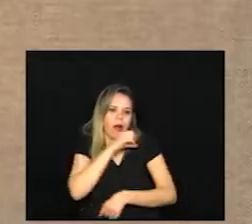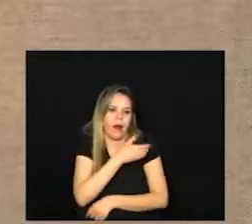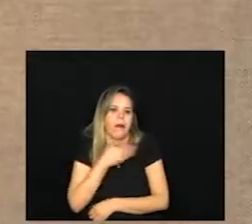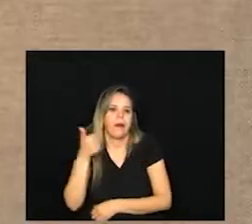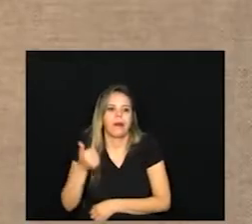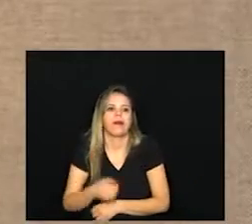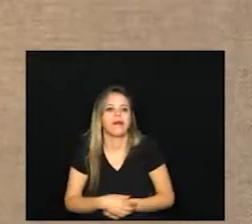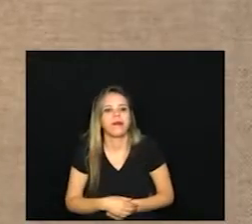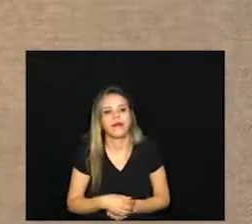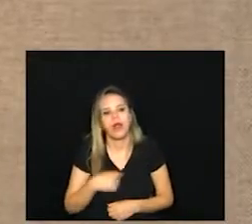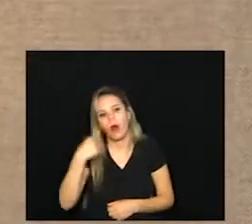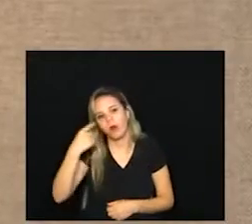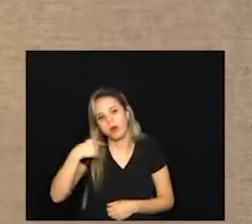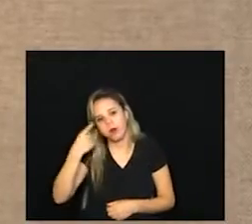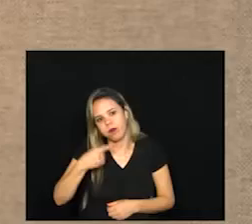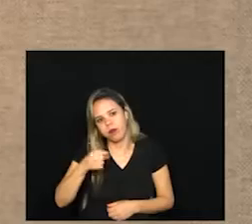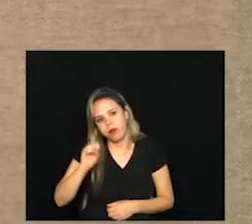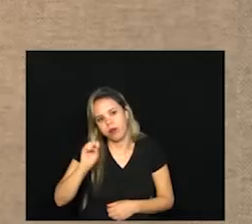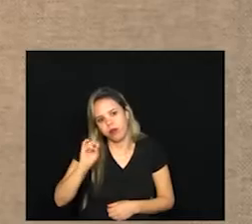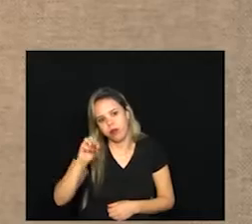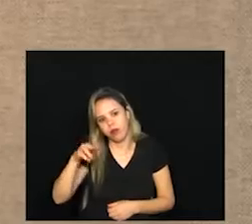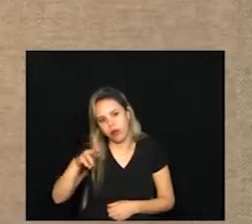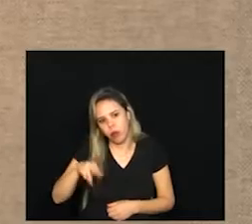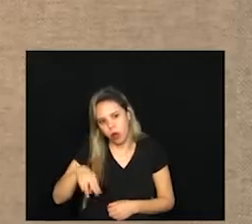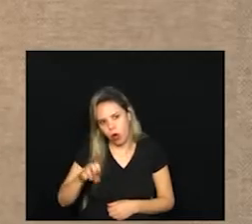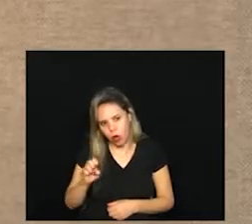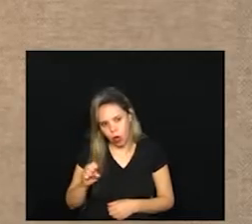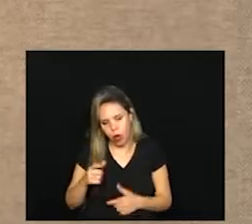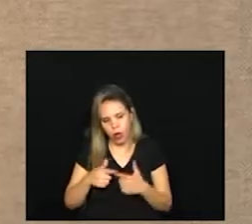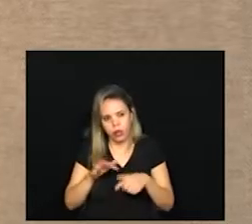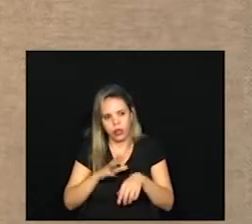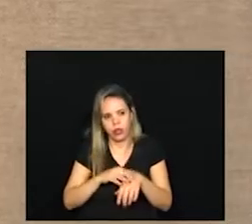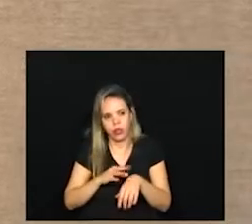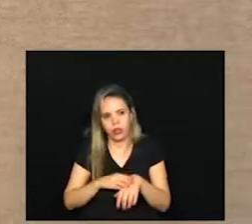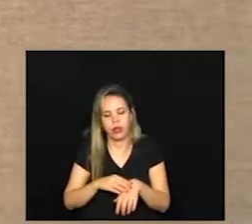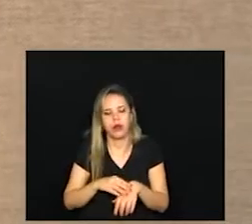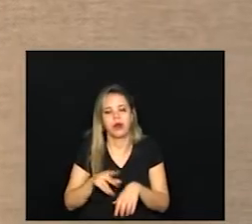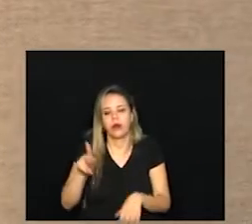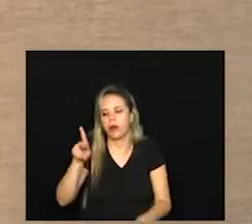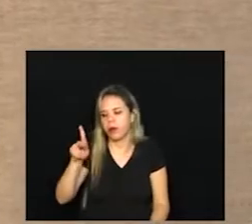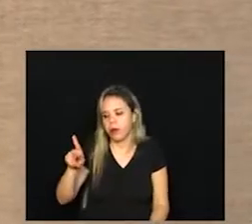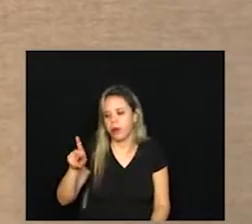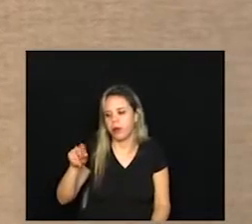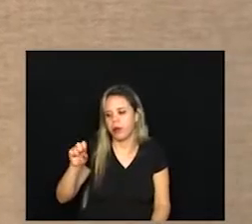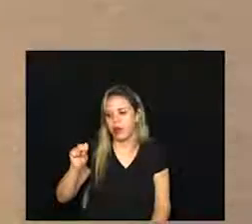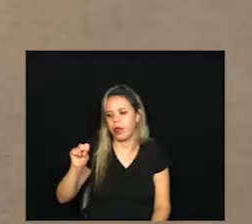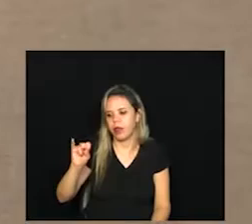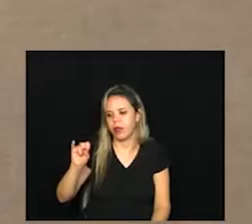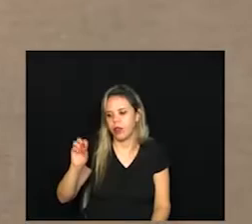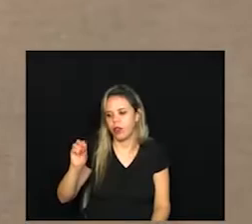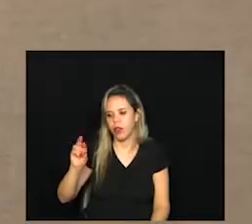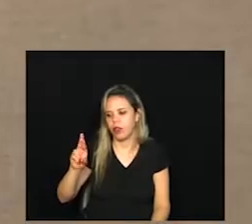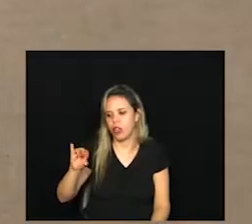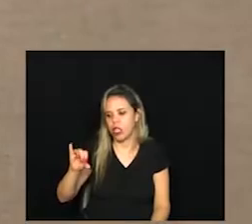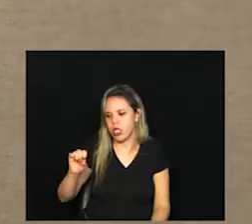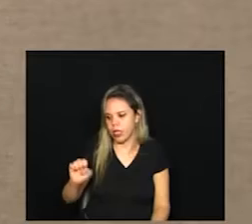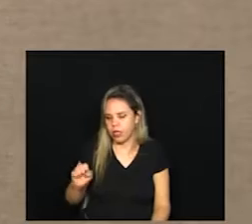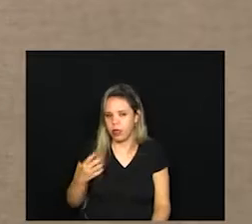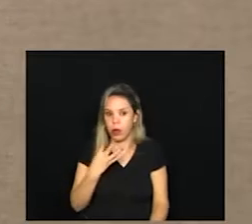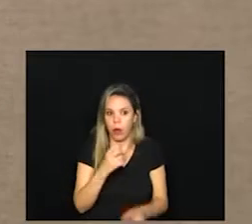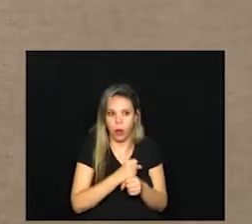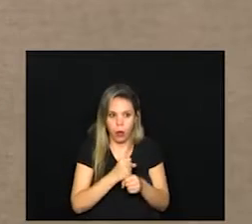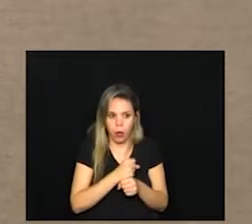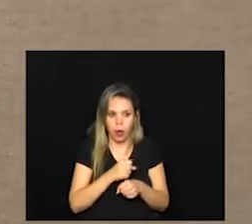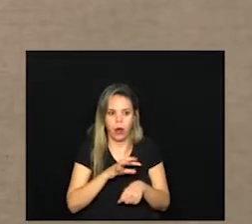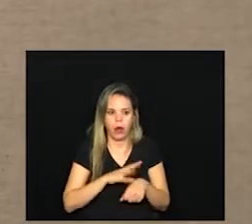melhor. A advogada Simone tem psoríase, uma doença inflamatória da pele de origem genética. Mais de 40 anos eu lido com